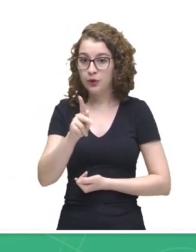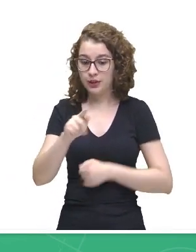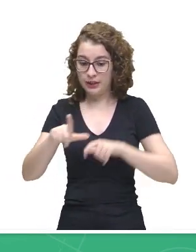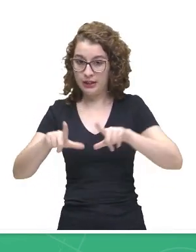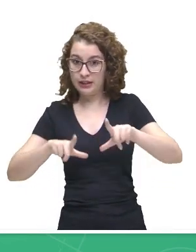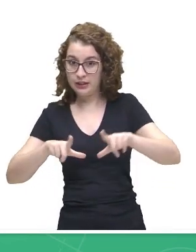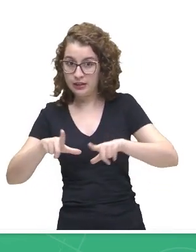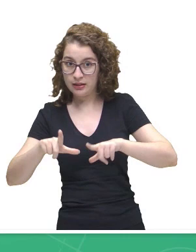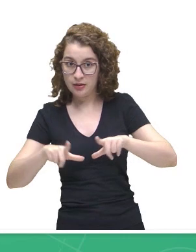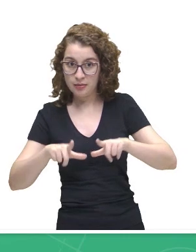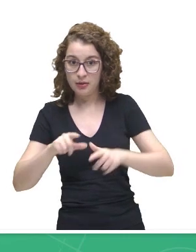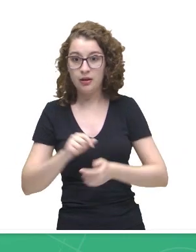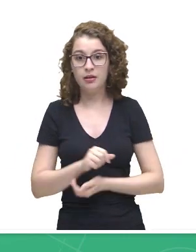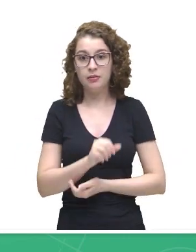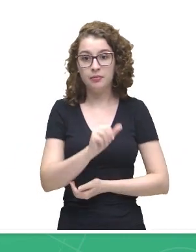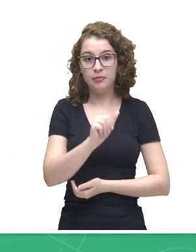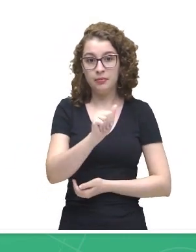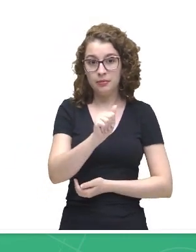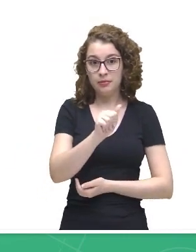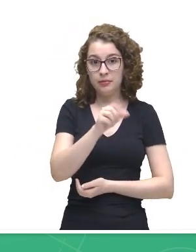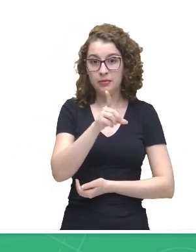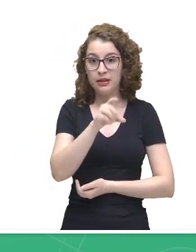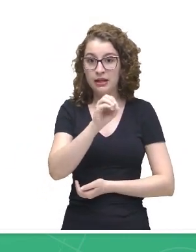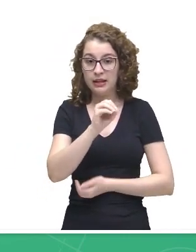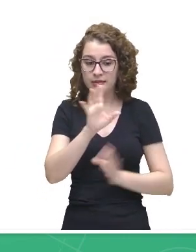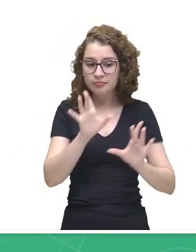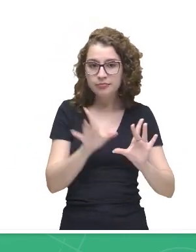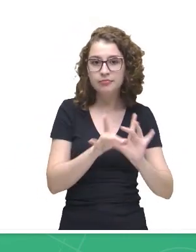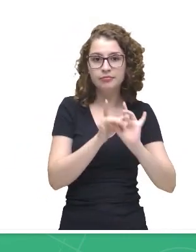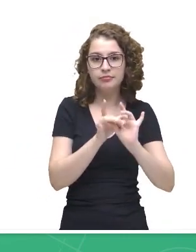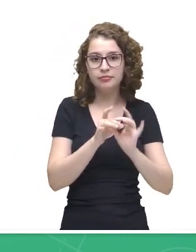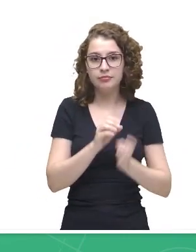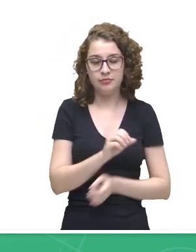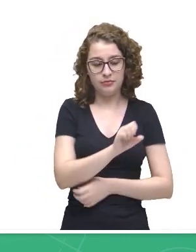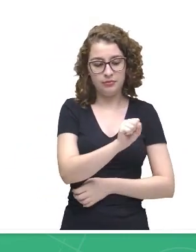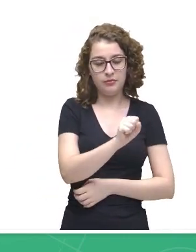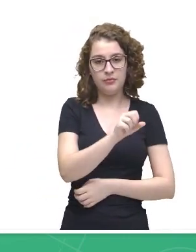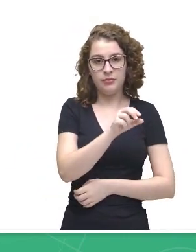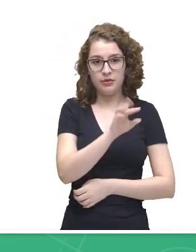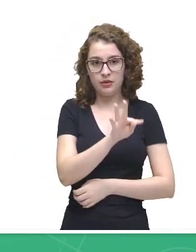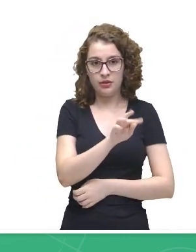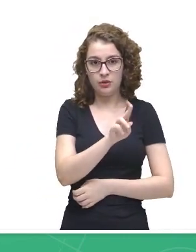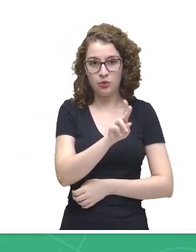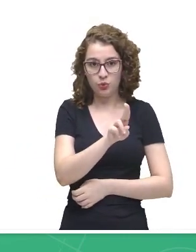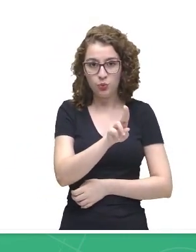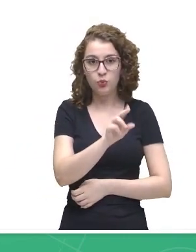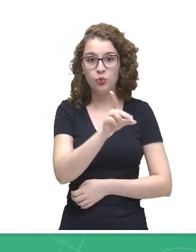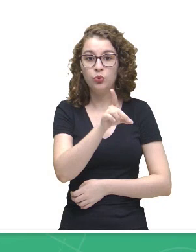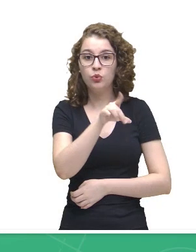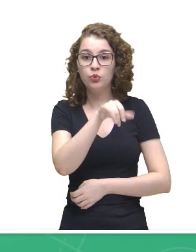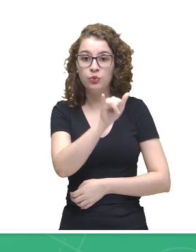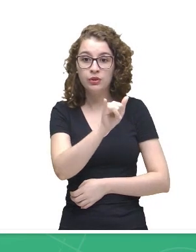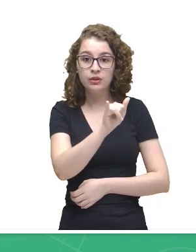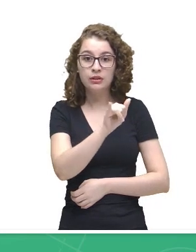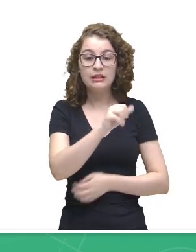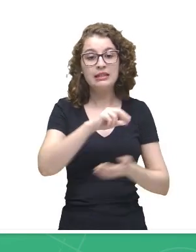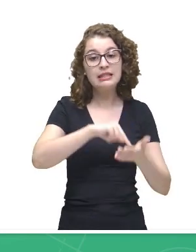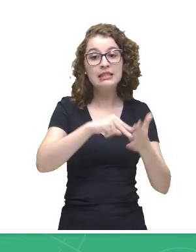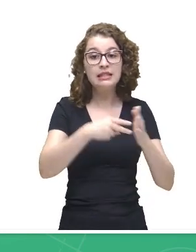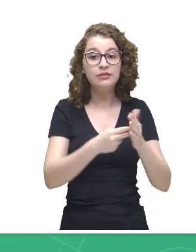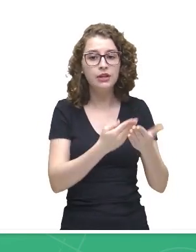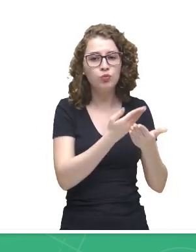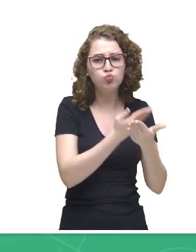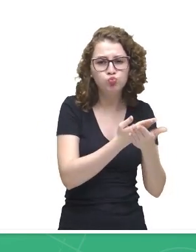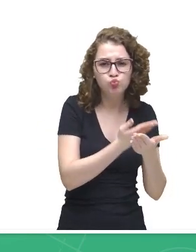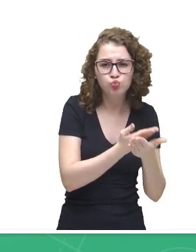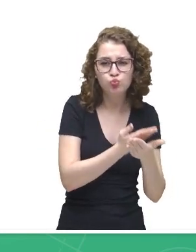e estudo. Uma pequena palavra fez a união, entre duas orações e deu mais sentido a ela, vocês não acharam? Então,